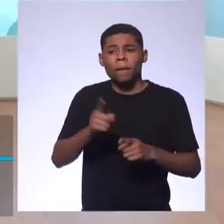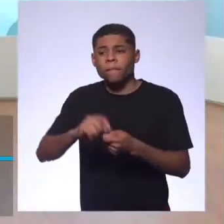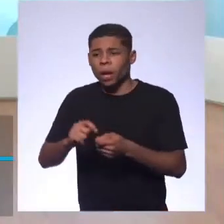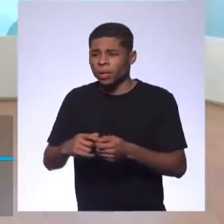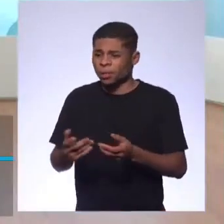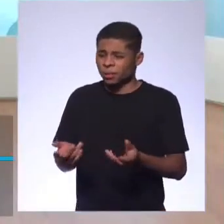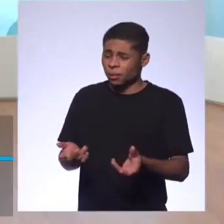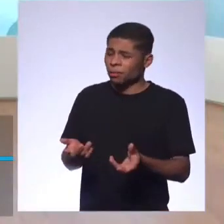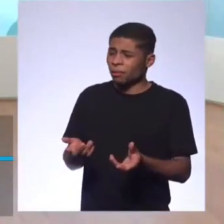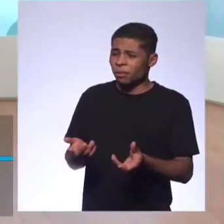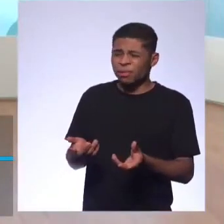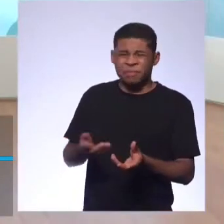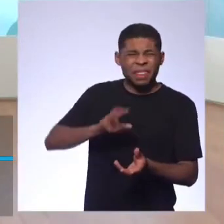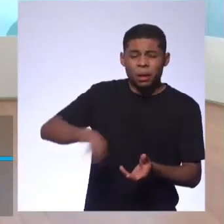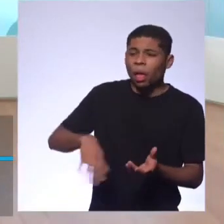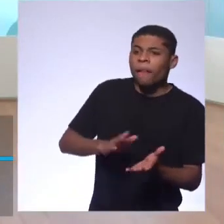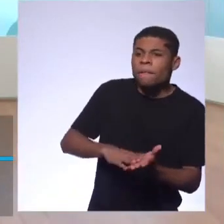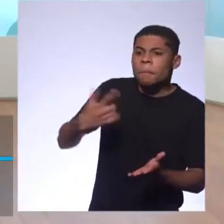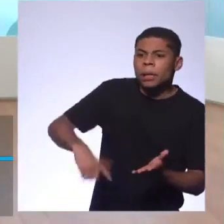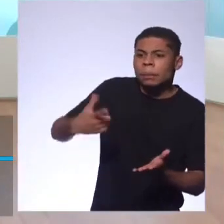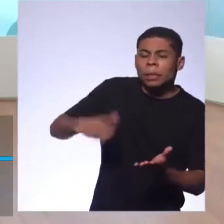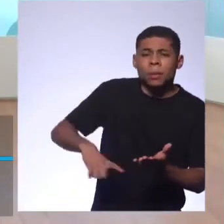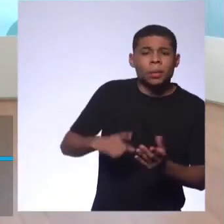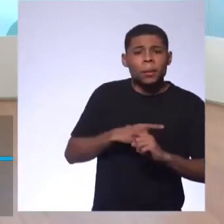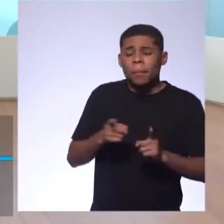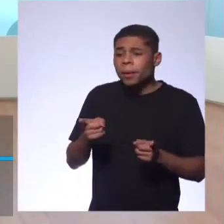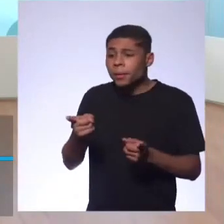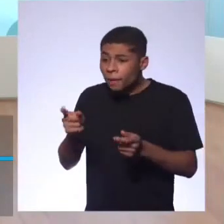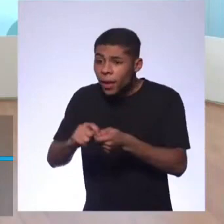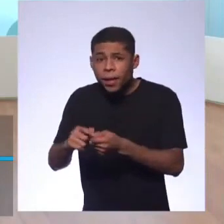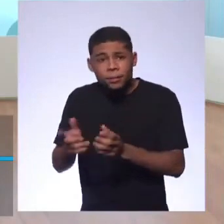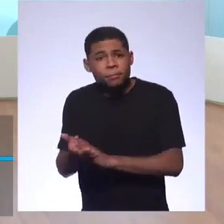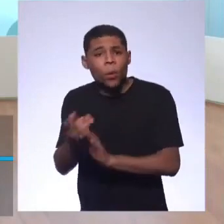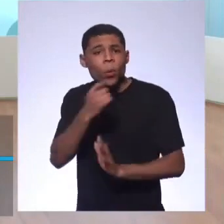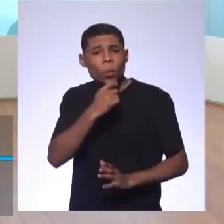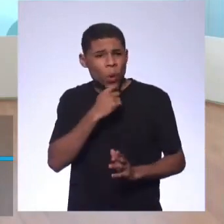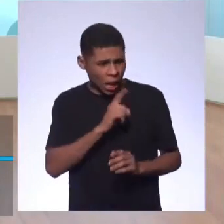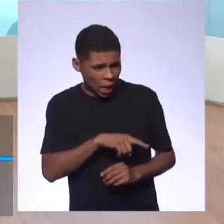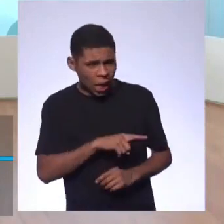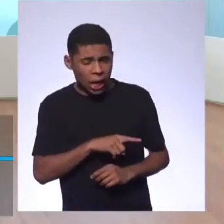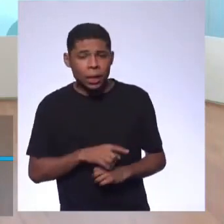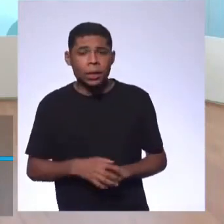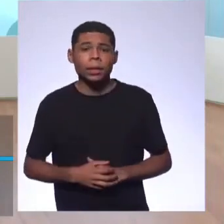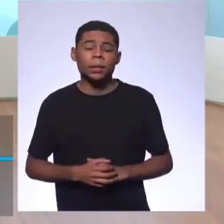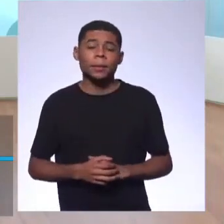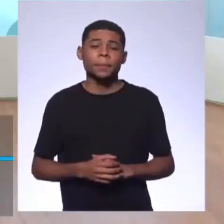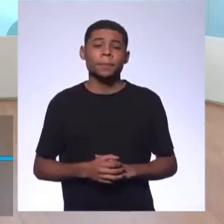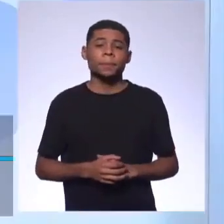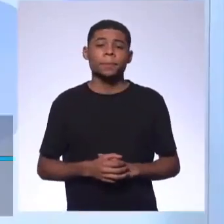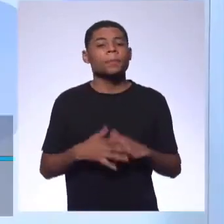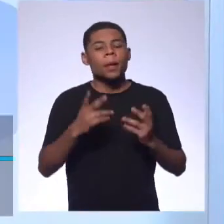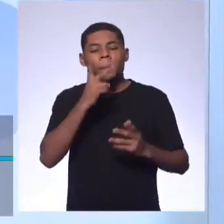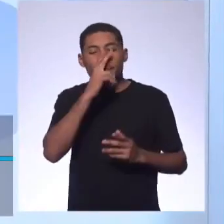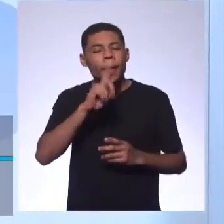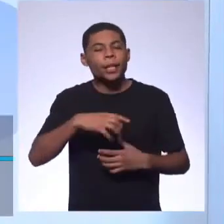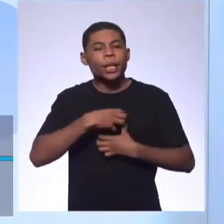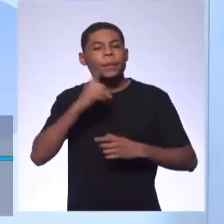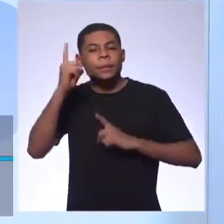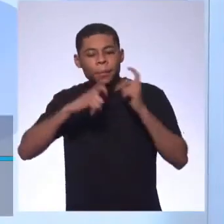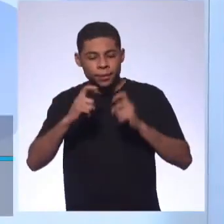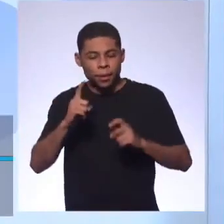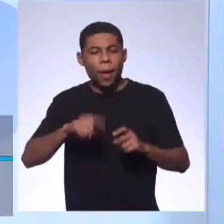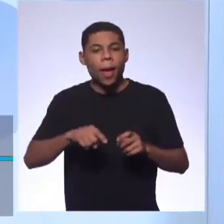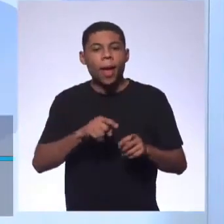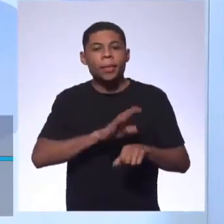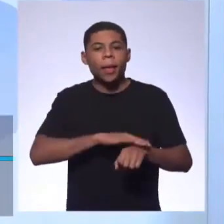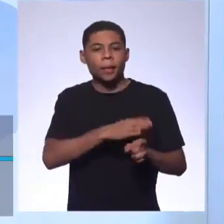mais cobrança, então eu cobro muito mais do que realmente o que acontece. Nós somos aquela expressão do nosso tempo,